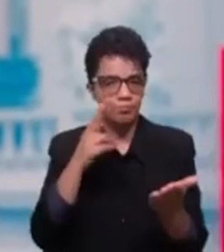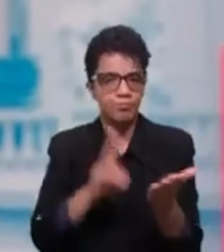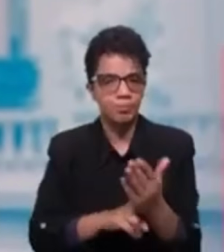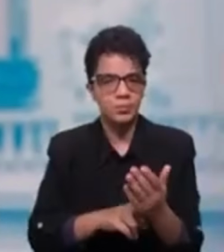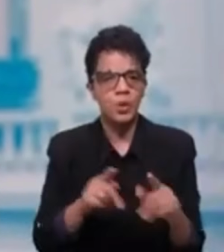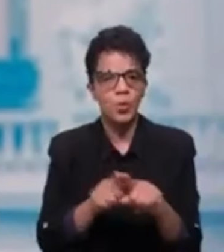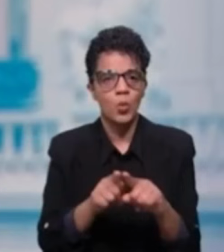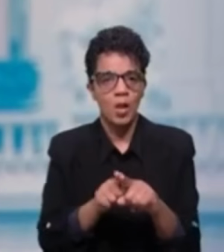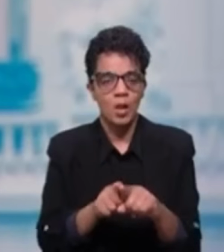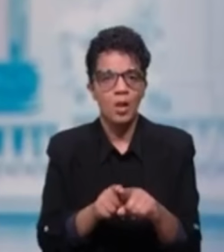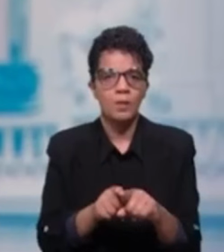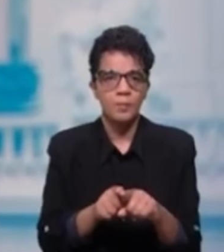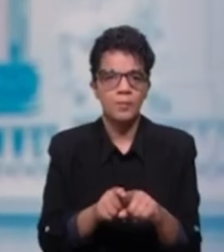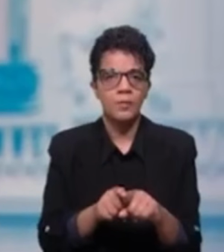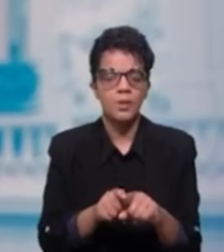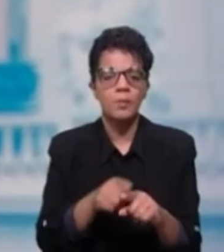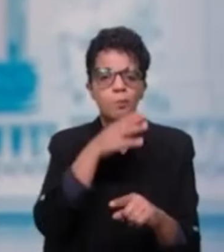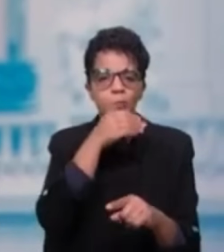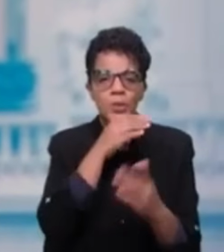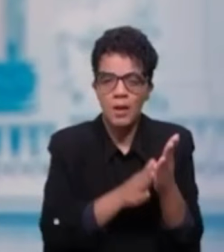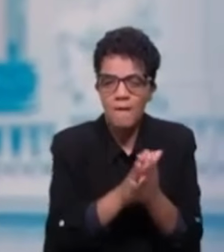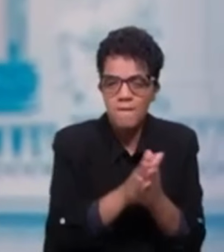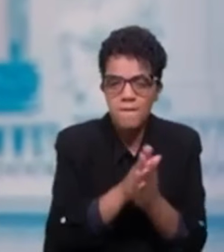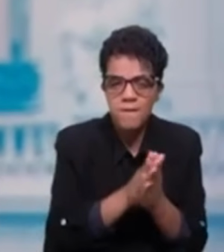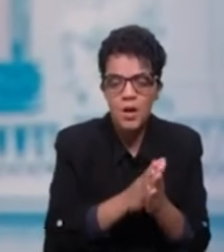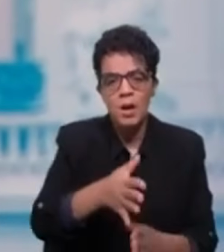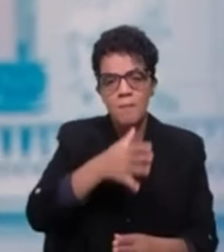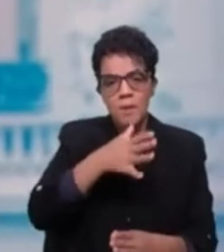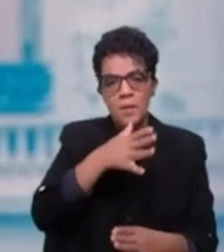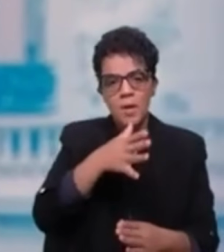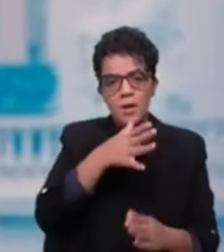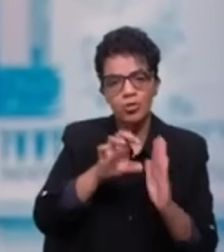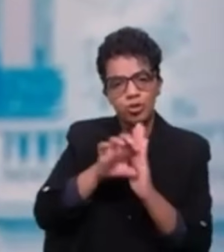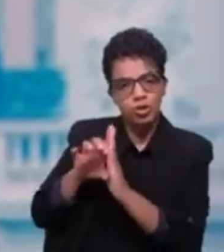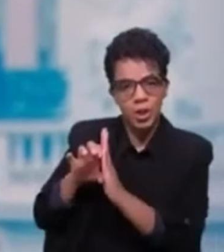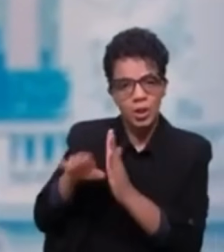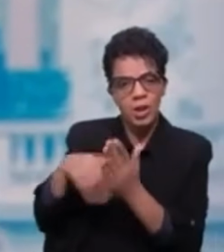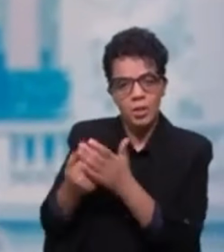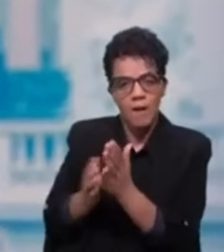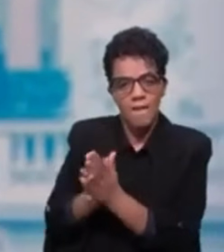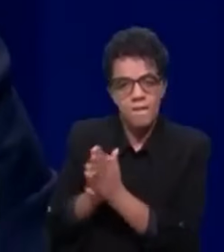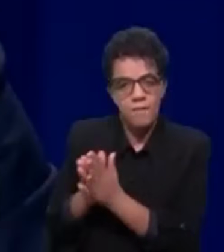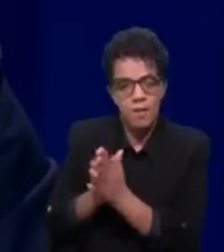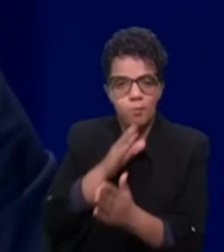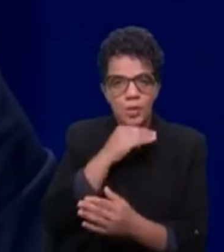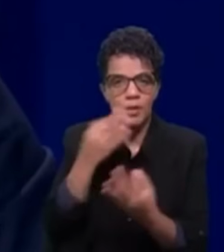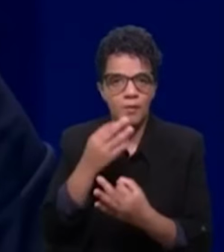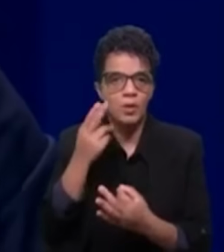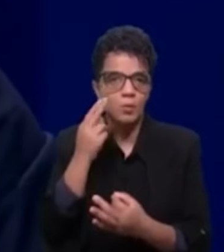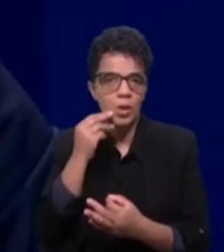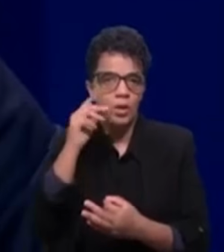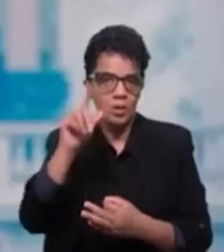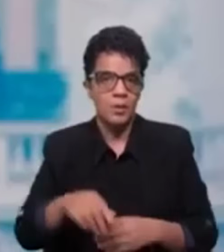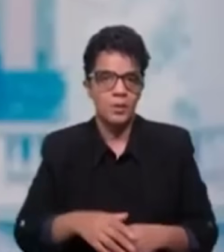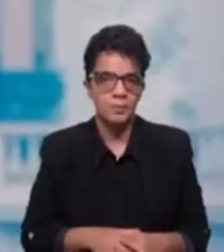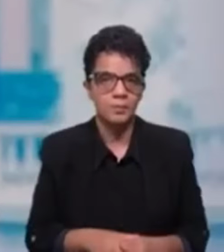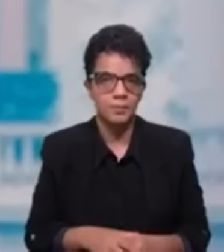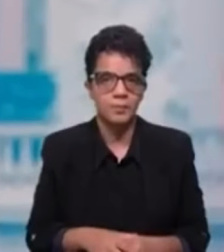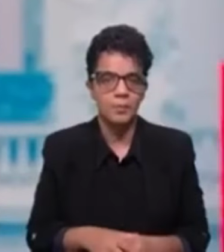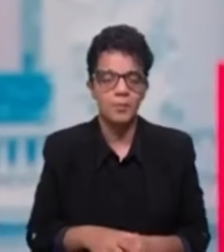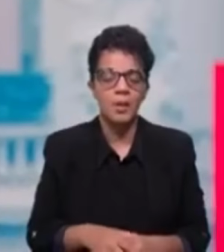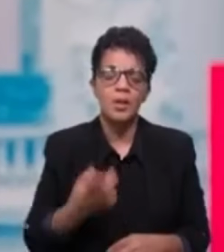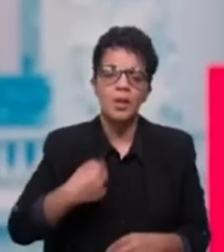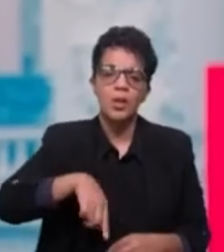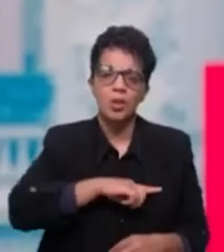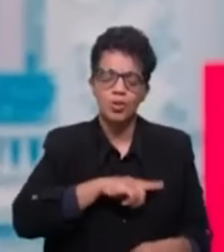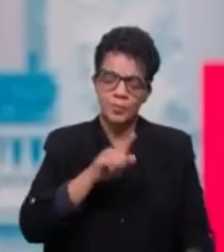uma instrumentalização das forças de segurança no discurso do chega e do e do e do deputado André Ventura Não há dúvida quanto a isso aliás nós